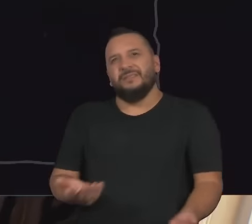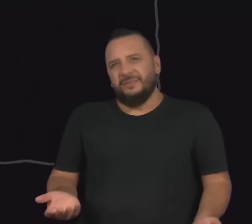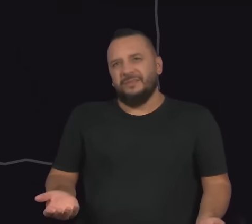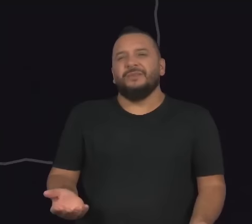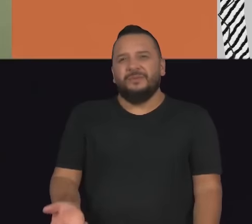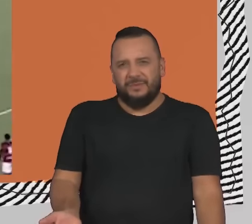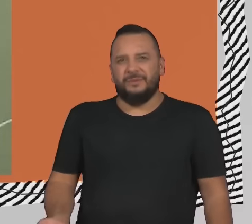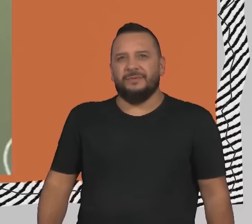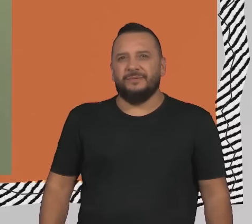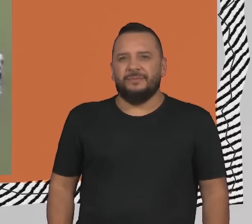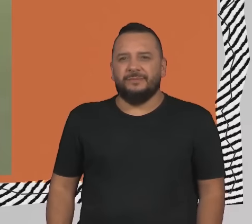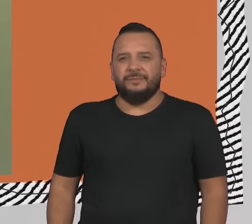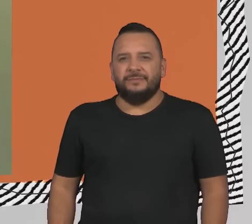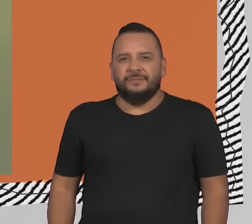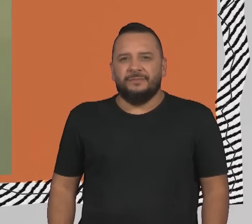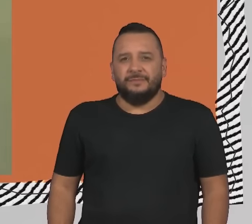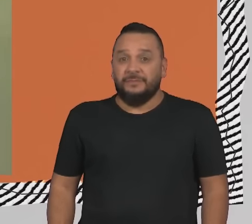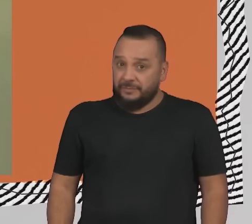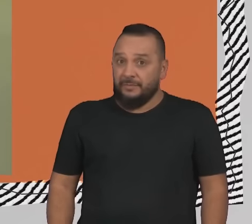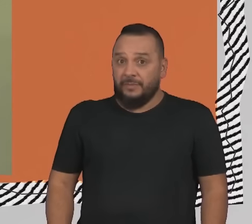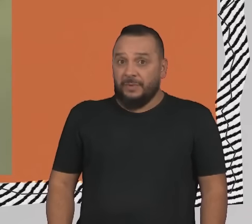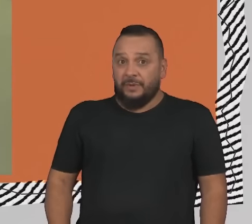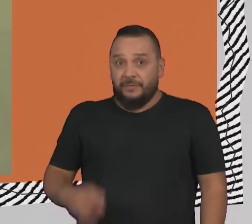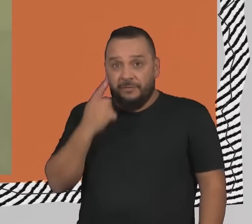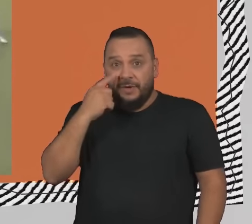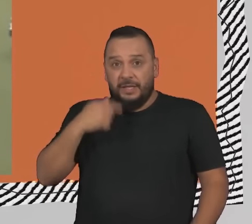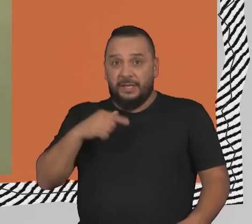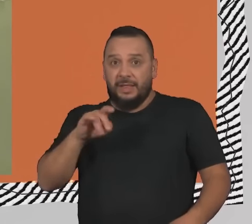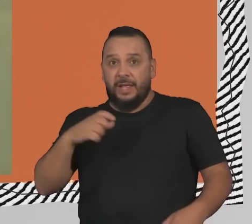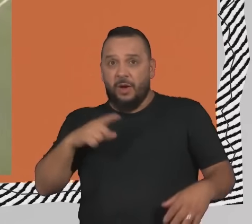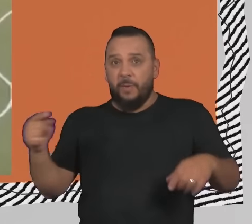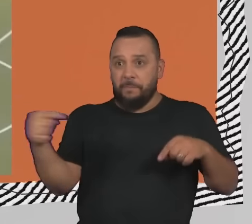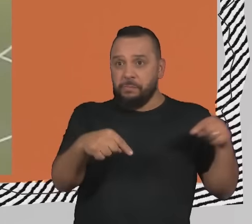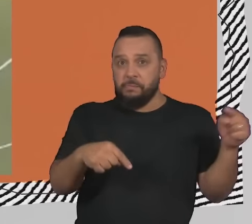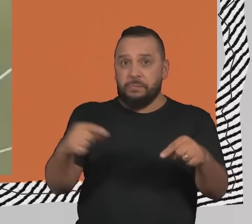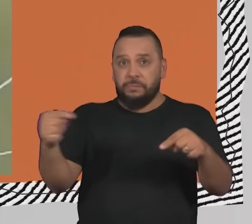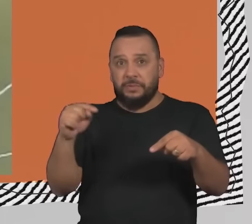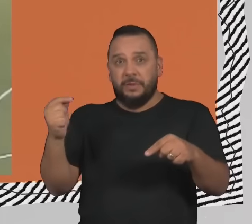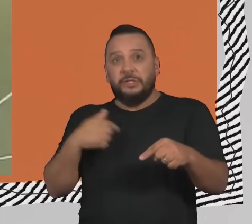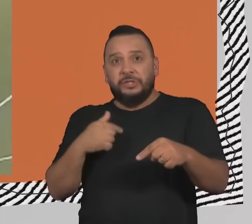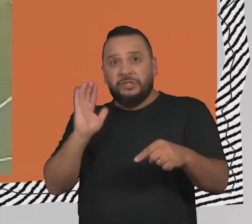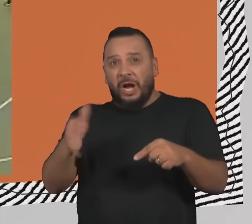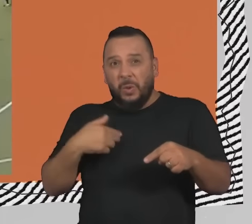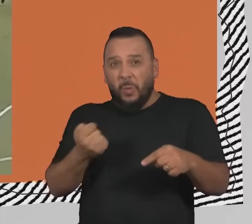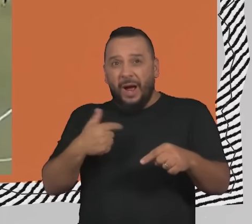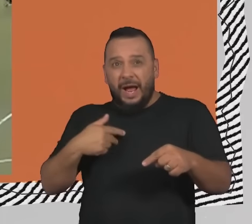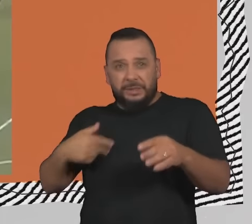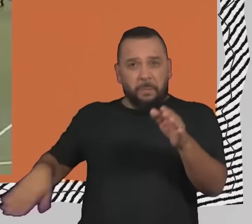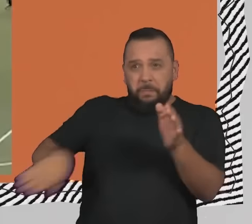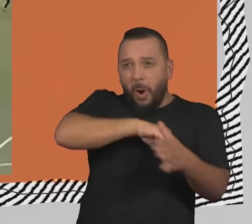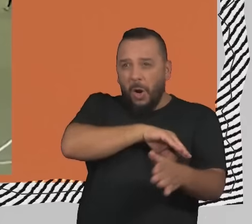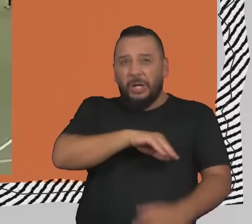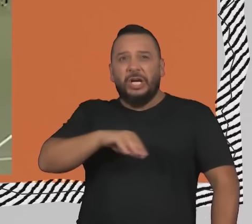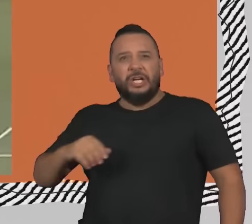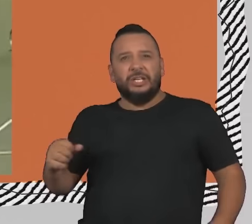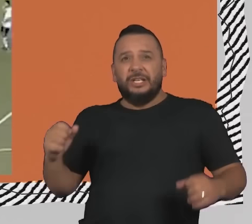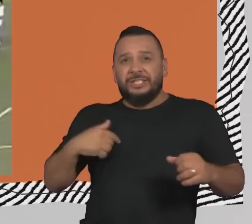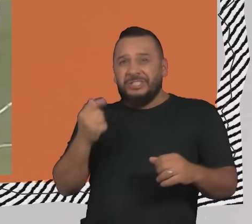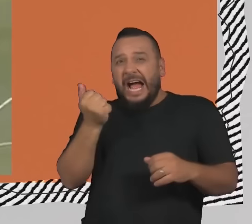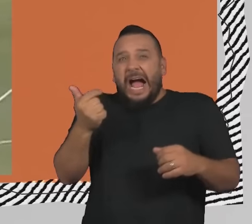cara. Olha o Léo Moura fazendo a infiltração, Ronaldinho tentou o toque, o Léo Moura ganhou, botou na frente o Leonardo Moura, olha o David, cruzou pro